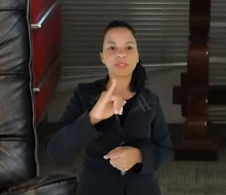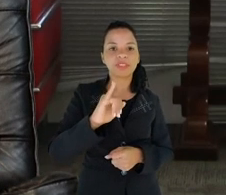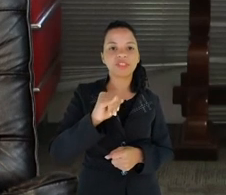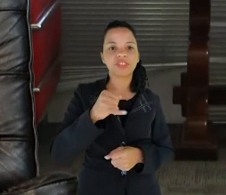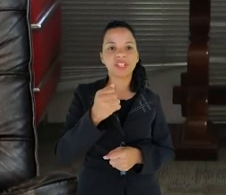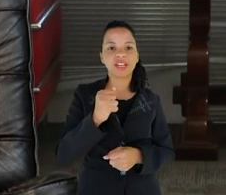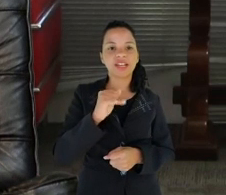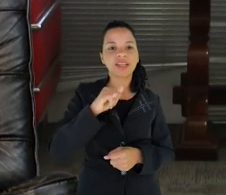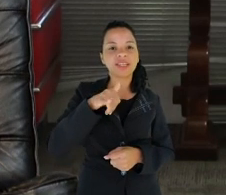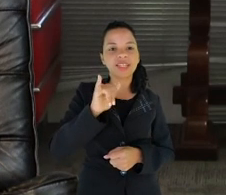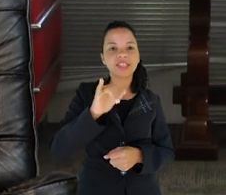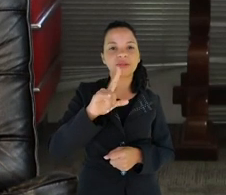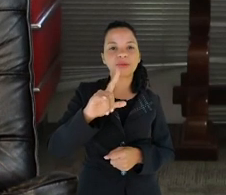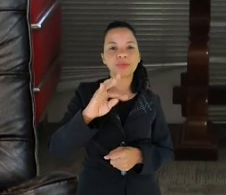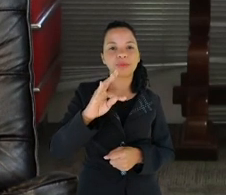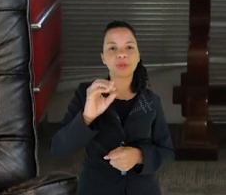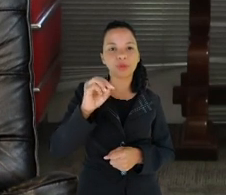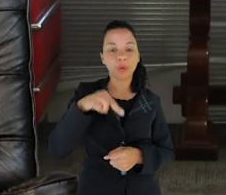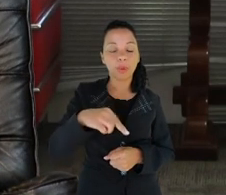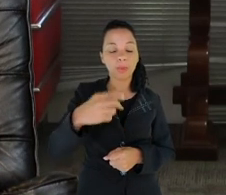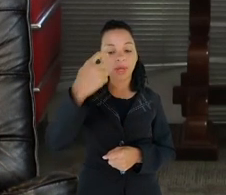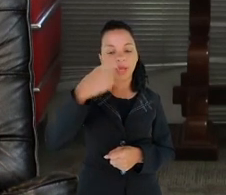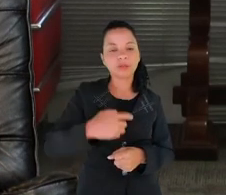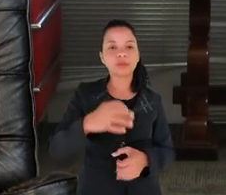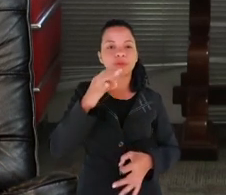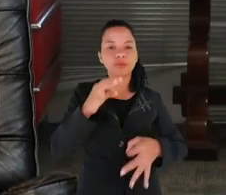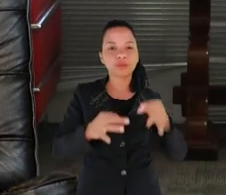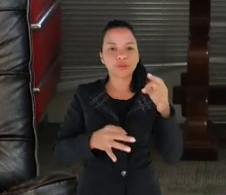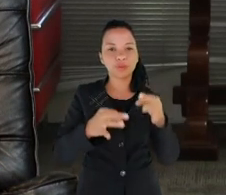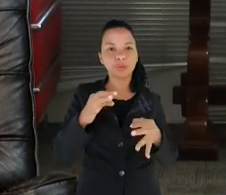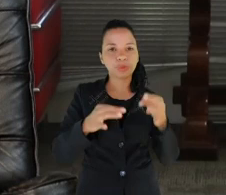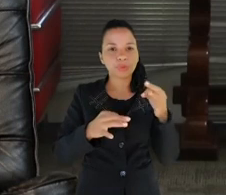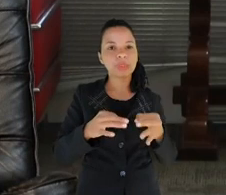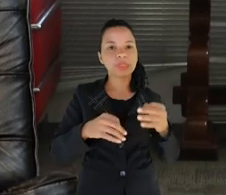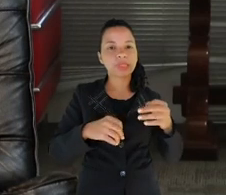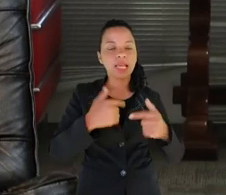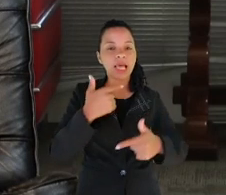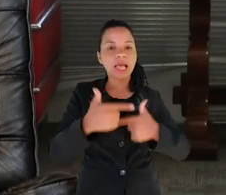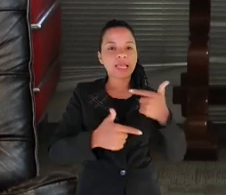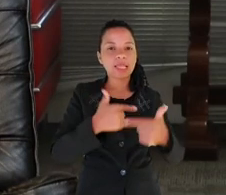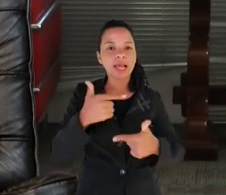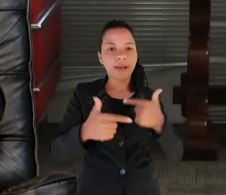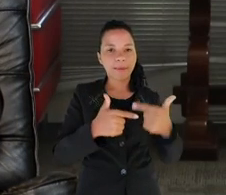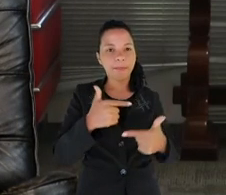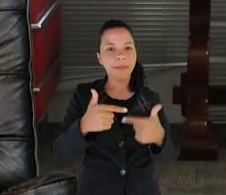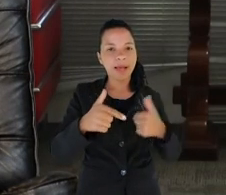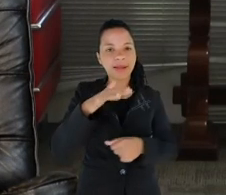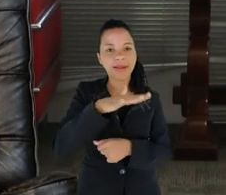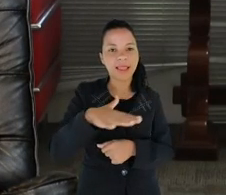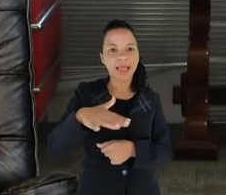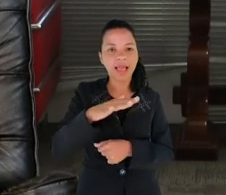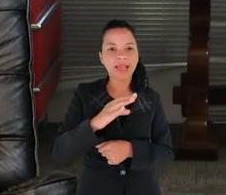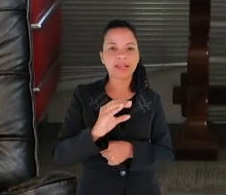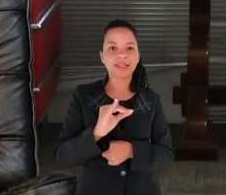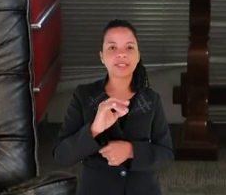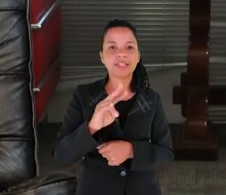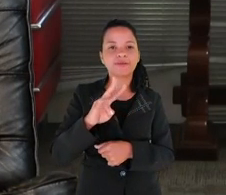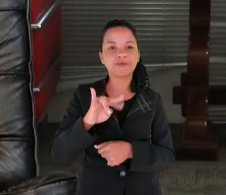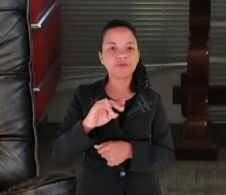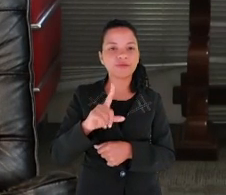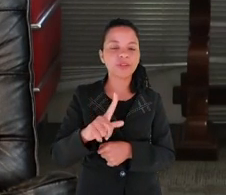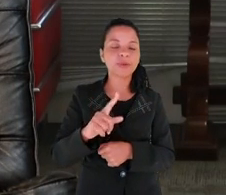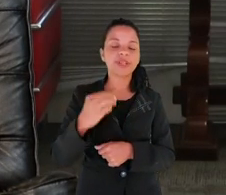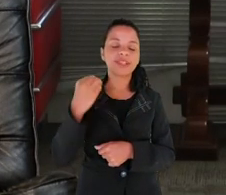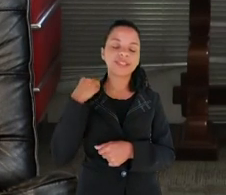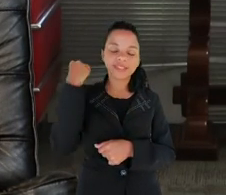de Justiça do Distrito Federal e dos Territórios, atuando na primeira vara civil de família de órfãos e sucessões de Santa Maria. Para darmos